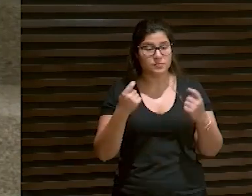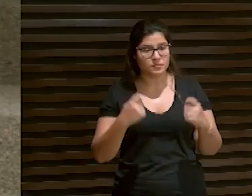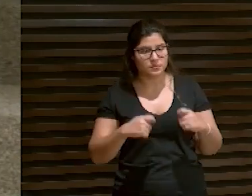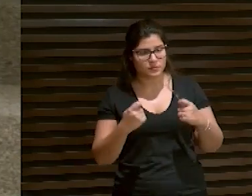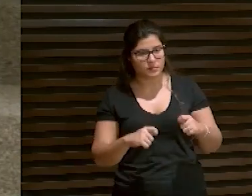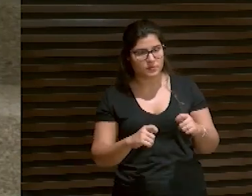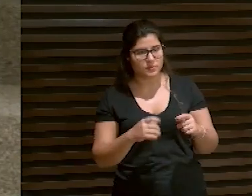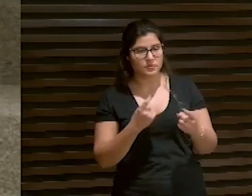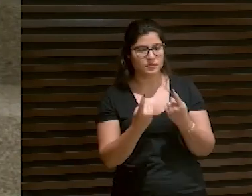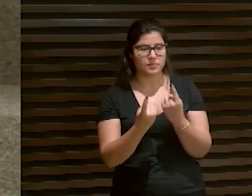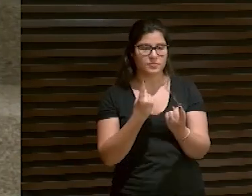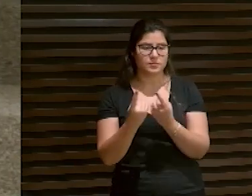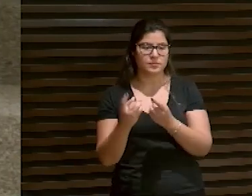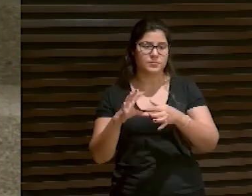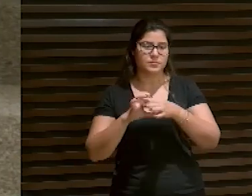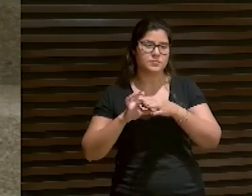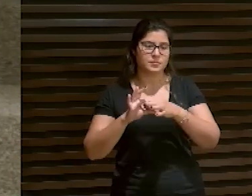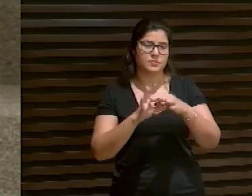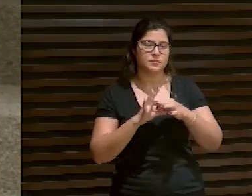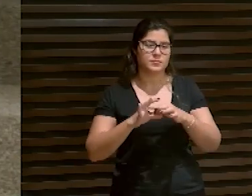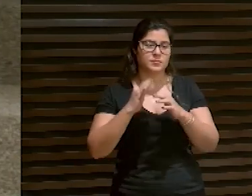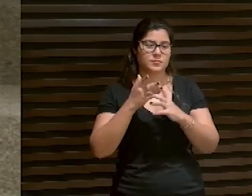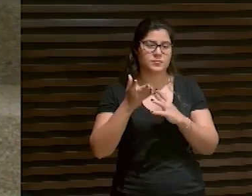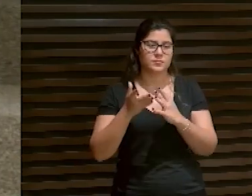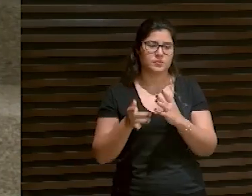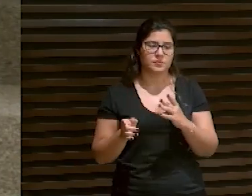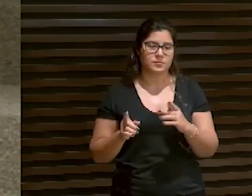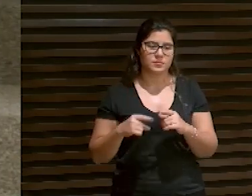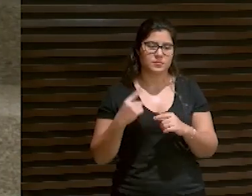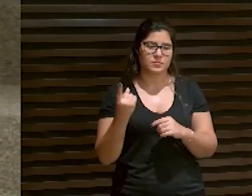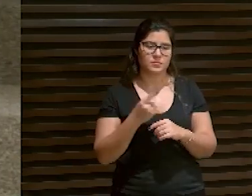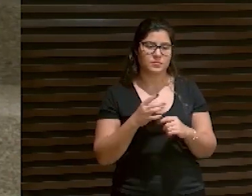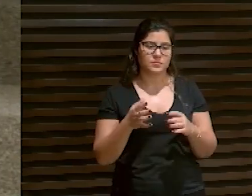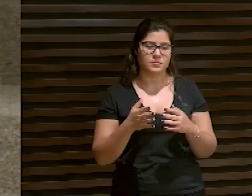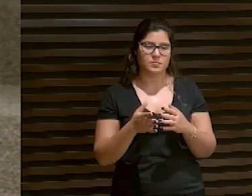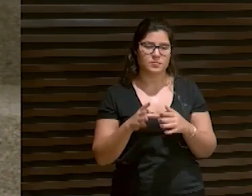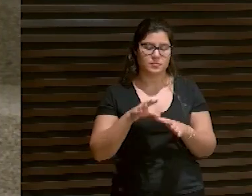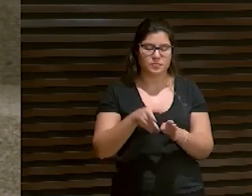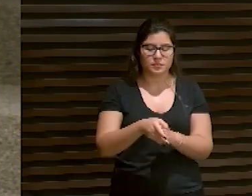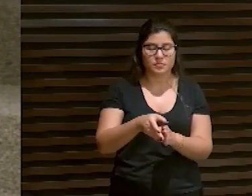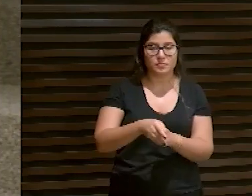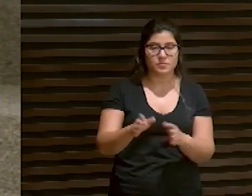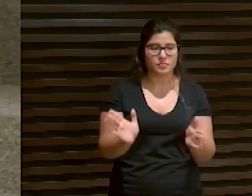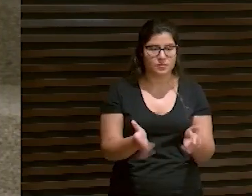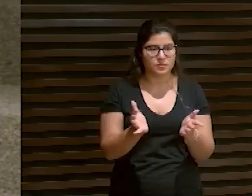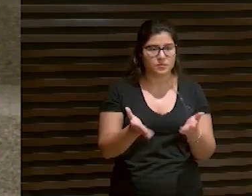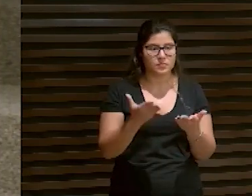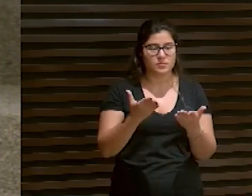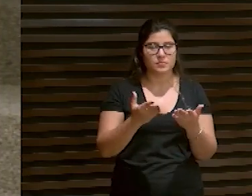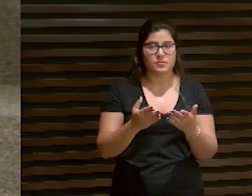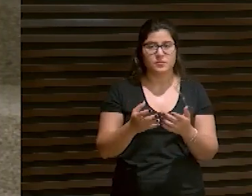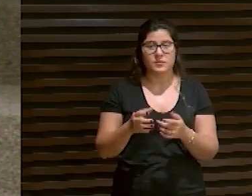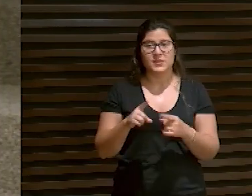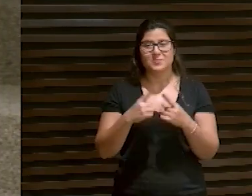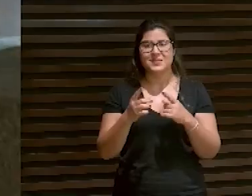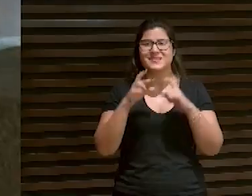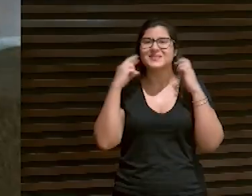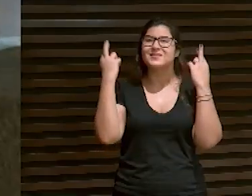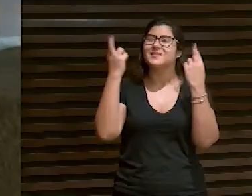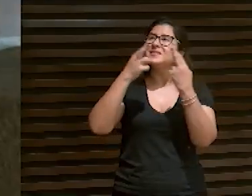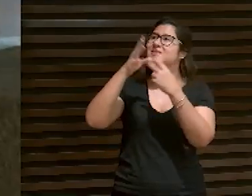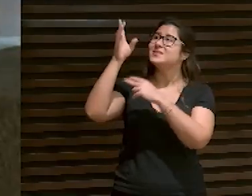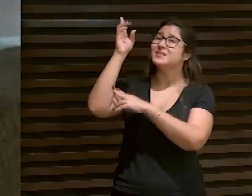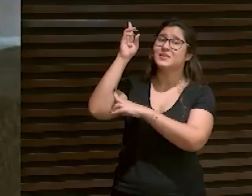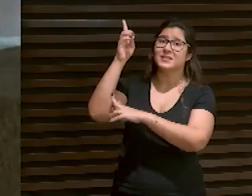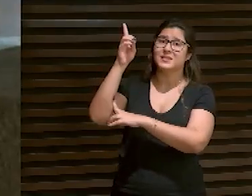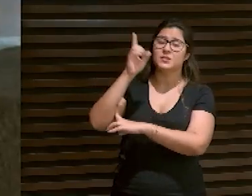discipularmos uns aos outros, exortarmos uns aos outros. Mas, irmãos, o reino ele é de Deus. Não é o reino da PIB, não é o reino da igreja